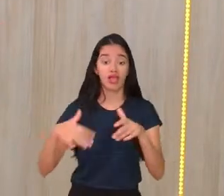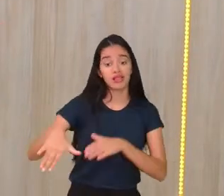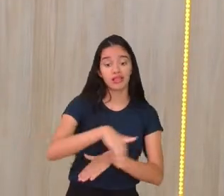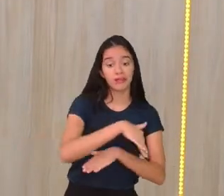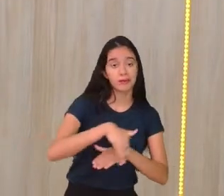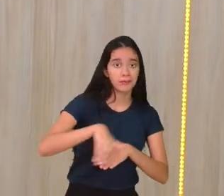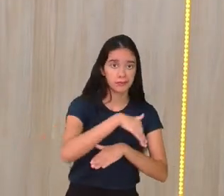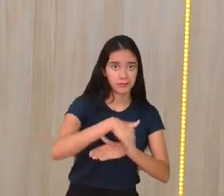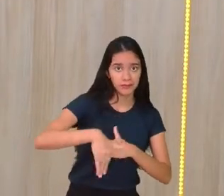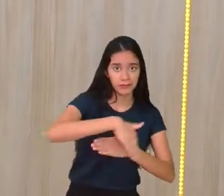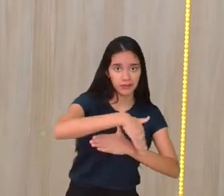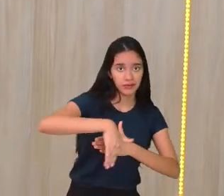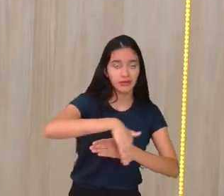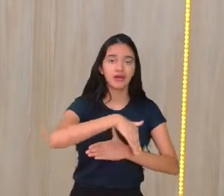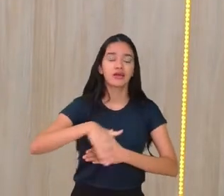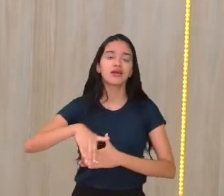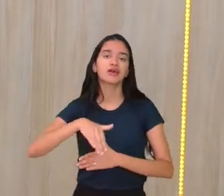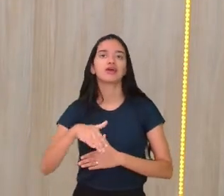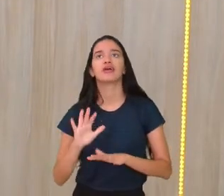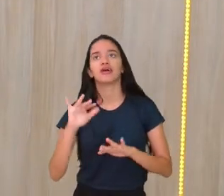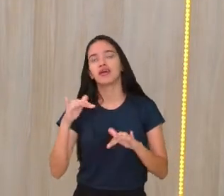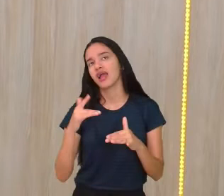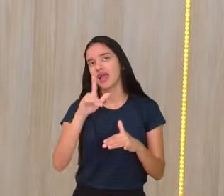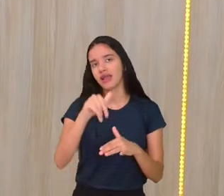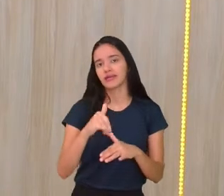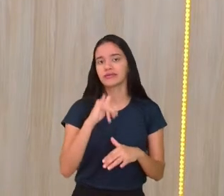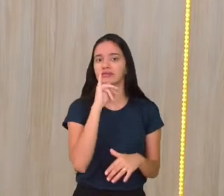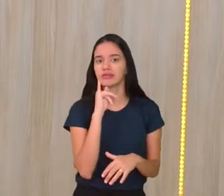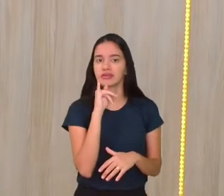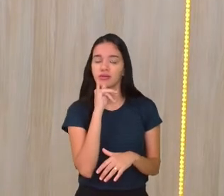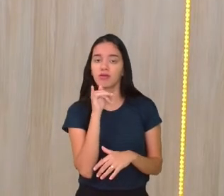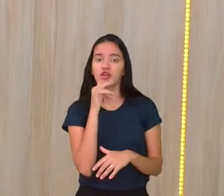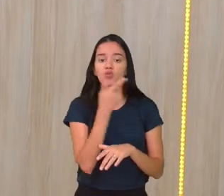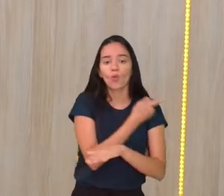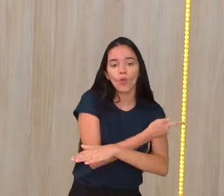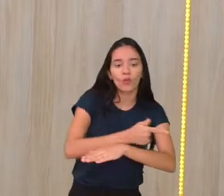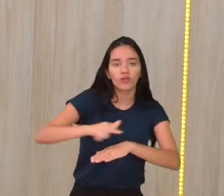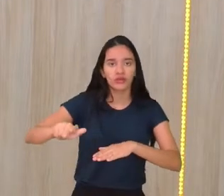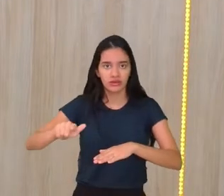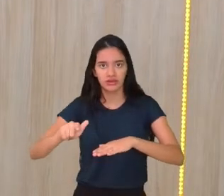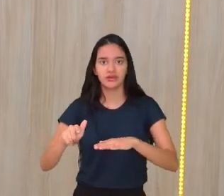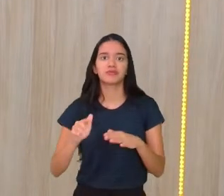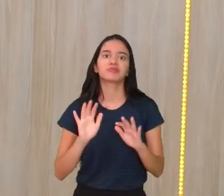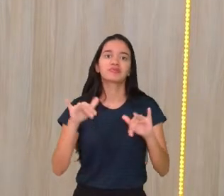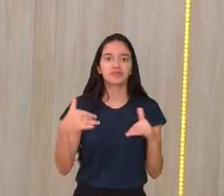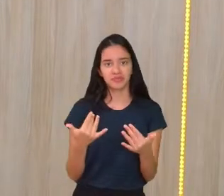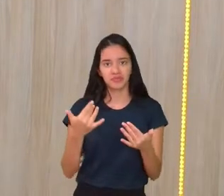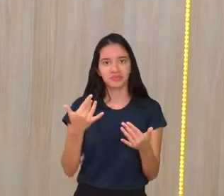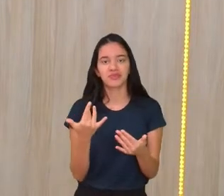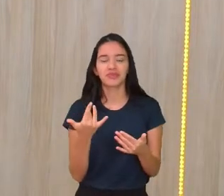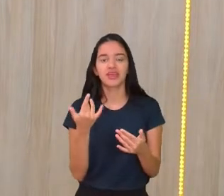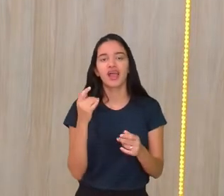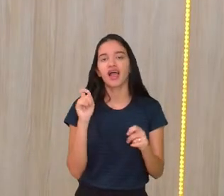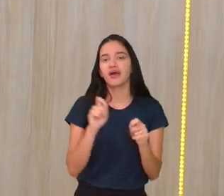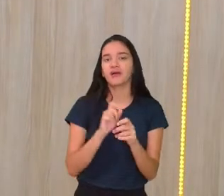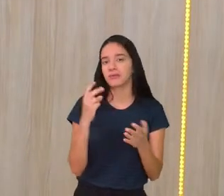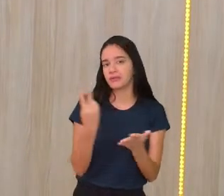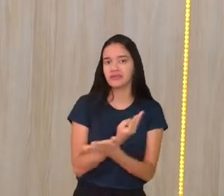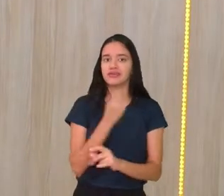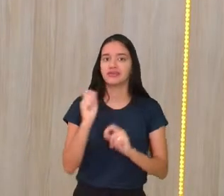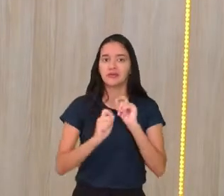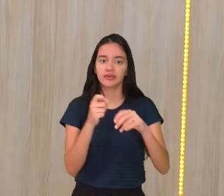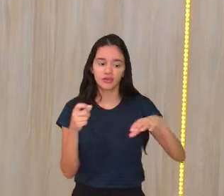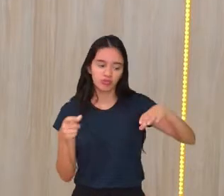rua. E aí, né, não passou a limpeza urbana, professor. Aí aquilo ali entupiu as